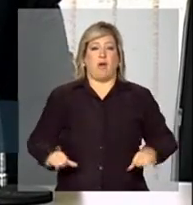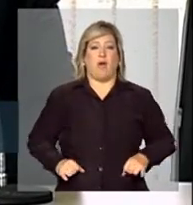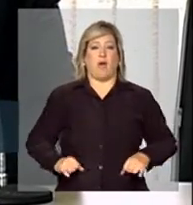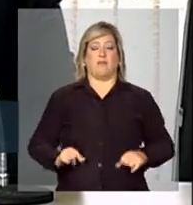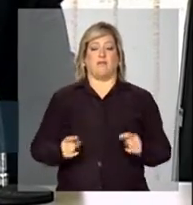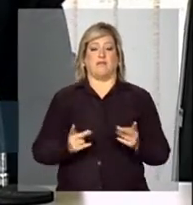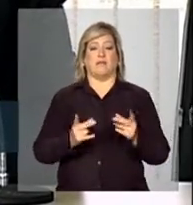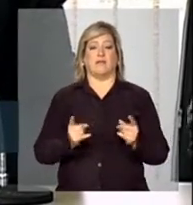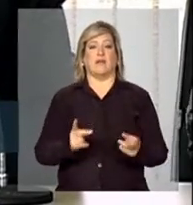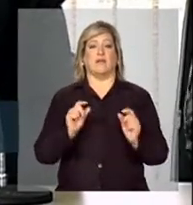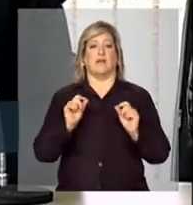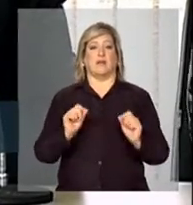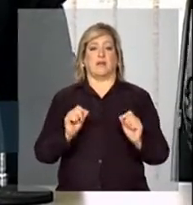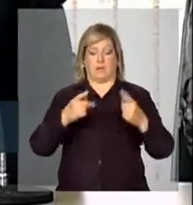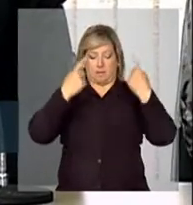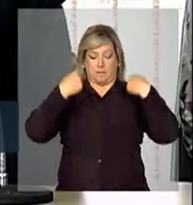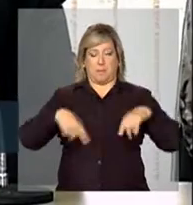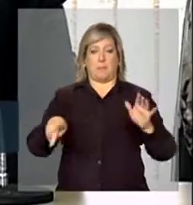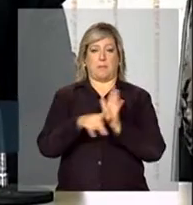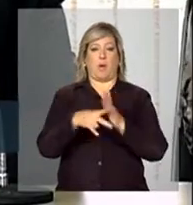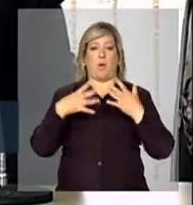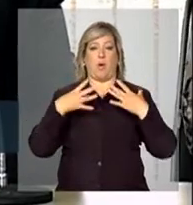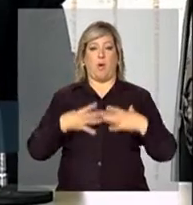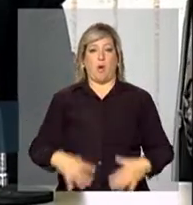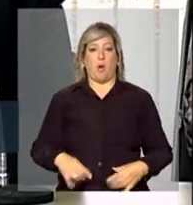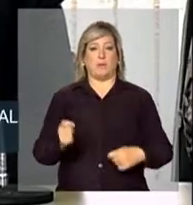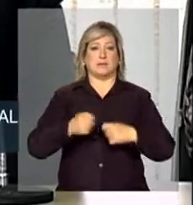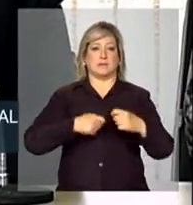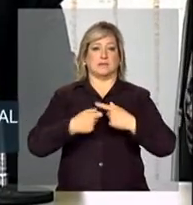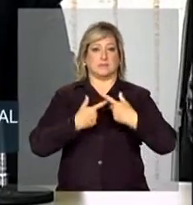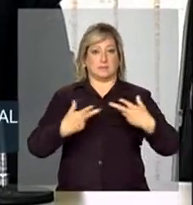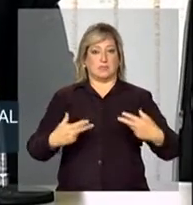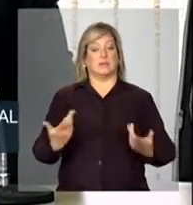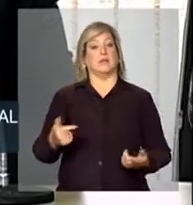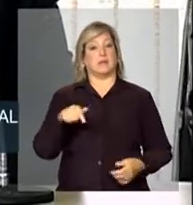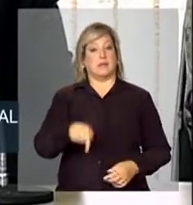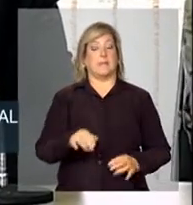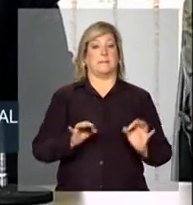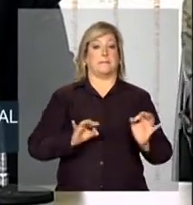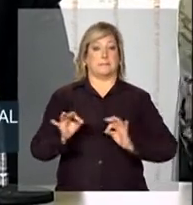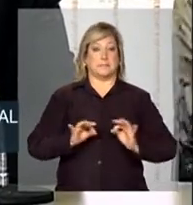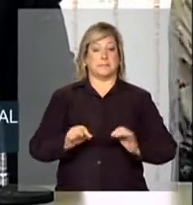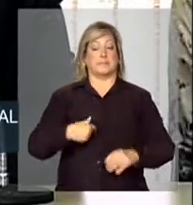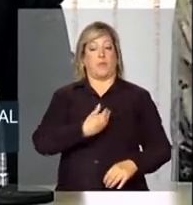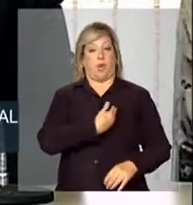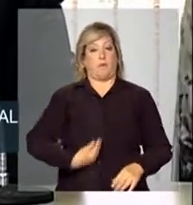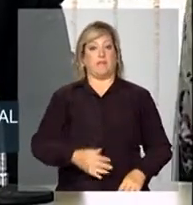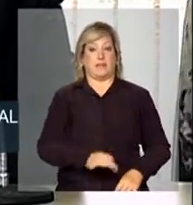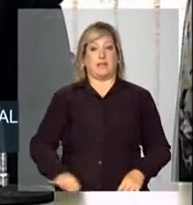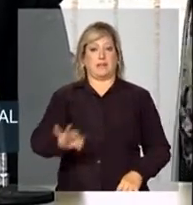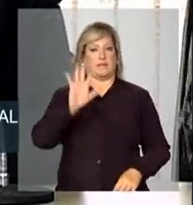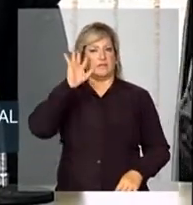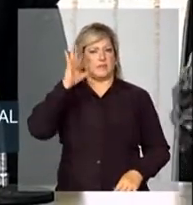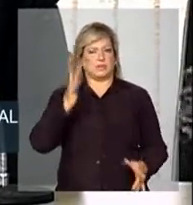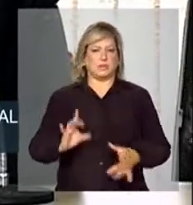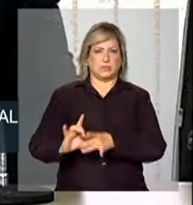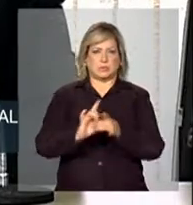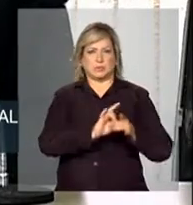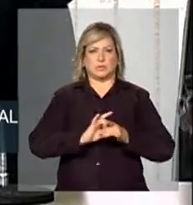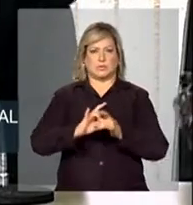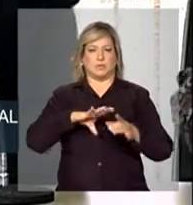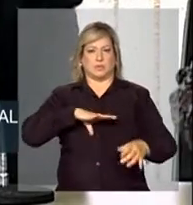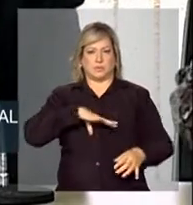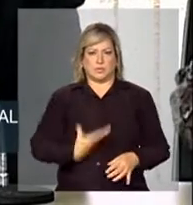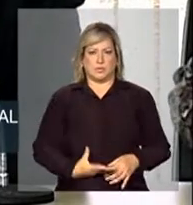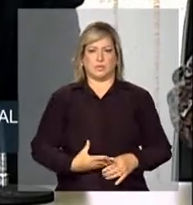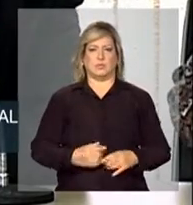esta razão que concluído o primeiro plano foi indispensável que o governo federal o início esforços